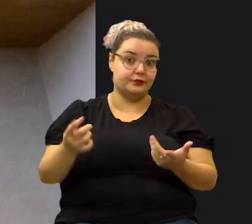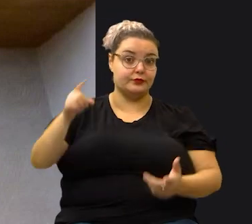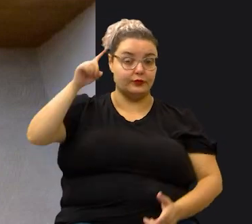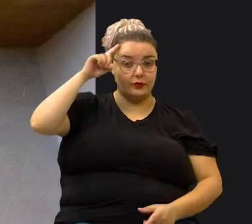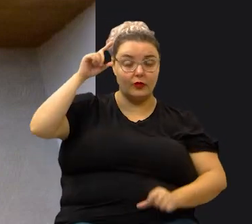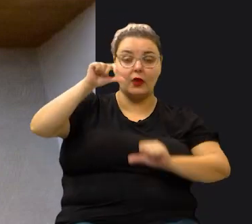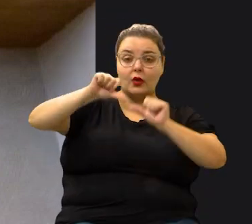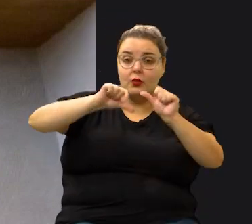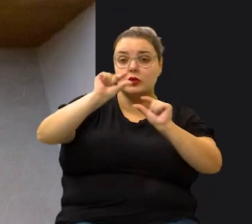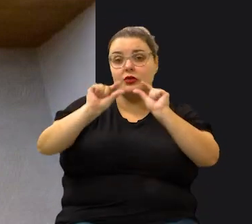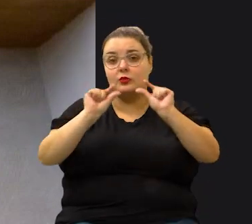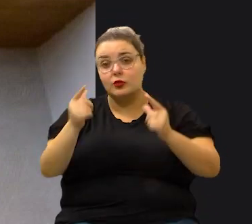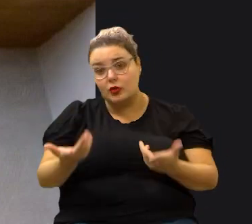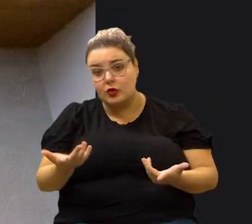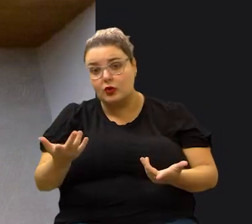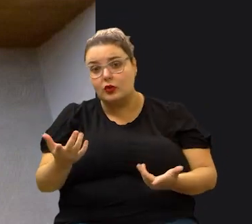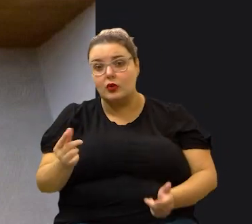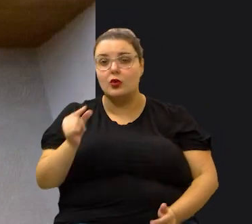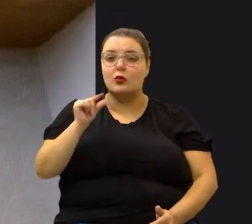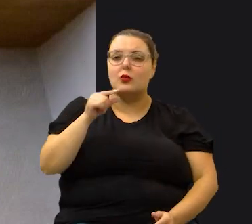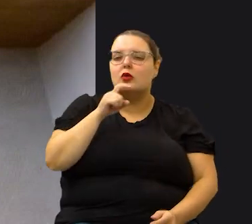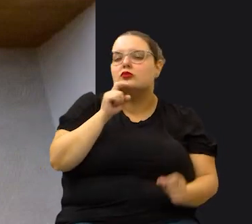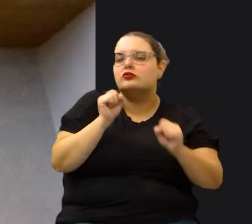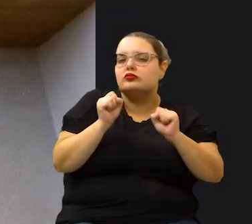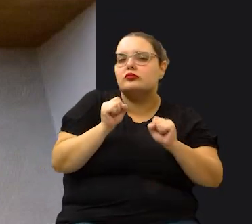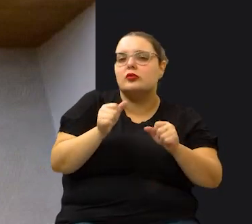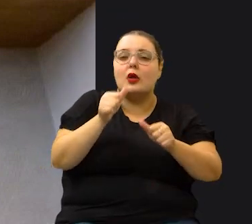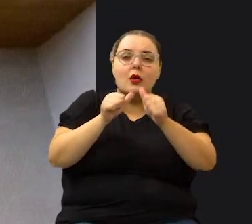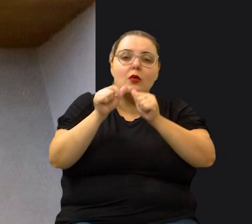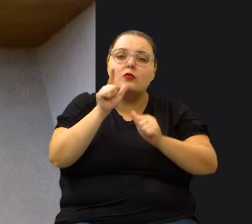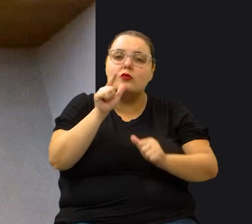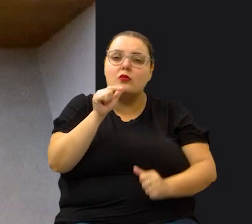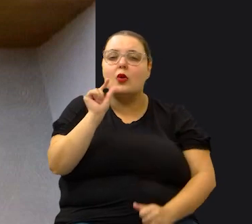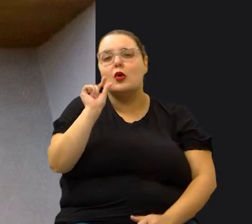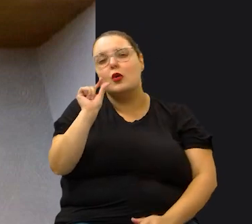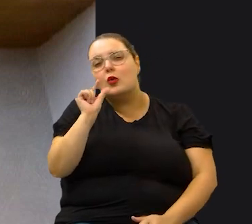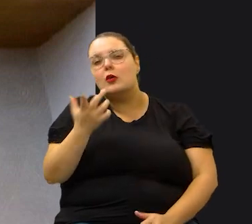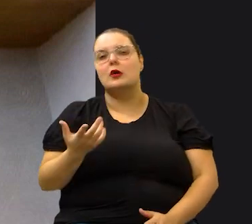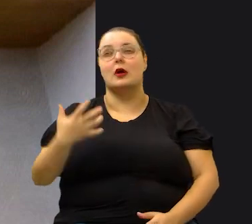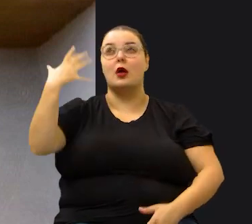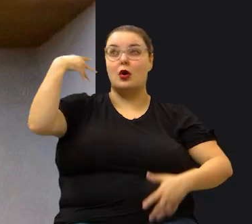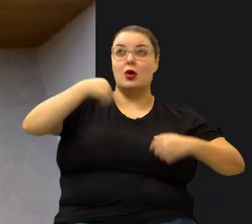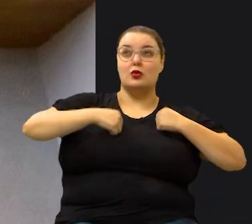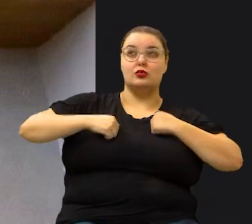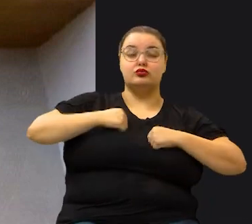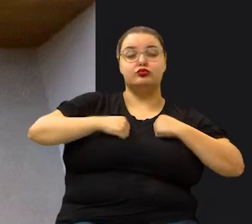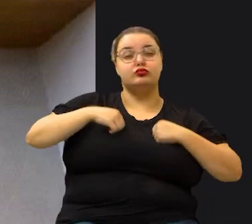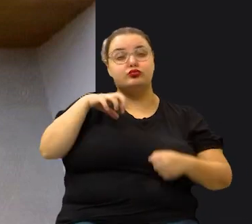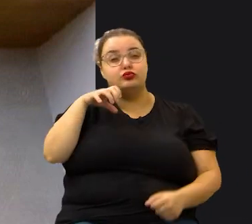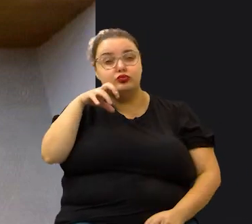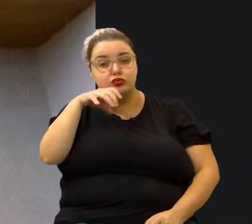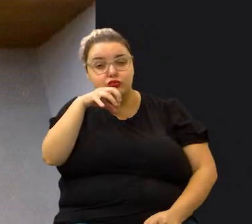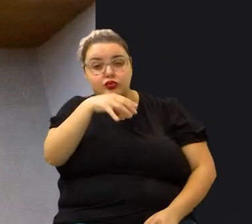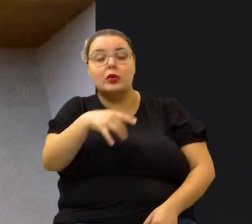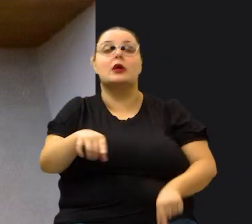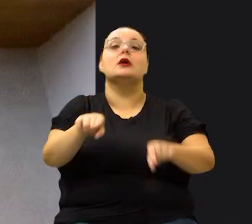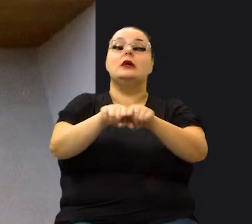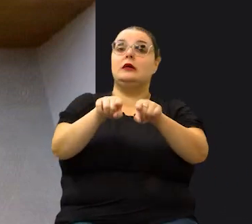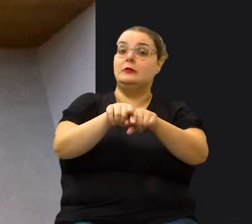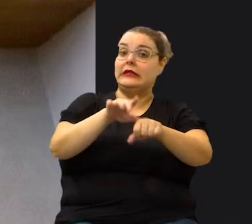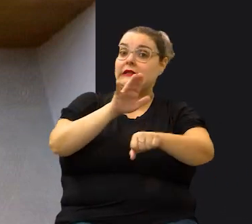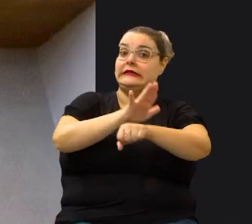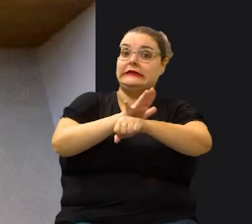vão mudando um pouco, vão ficando um pouco mais frios, a gente tende a tomar banho um pouquinho mais demorados, banhos mais quentes. Isso também